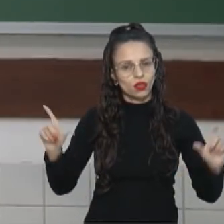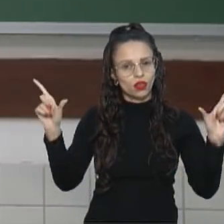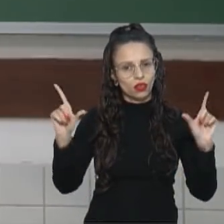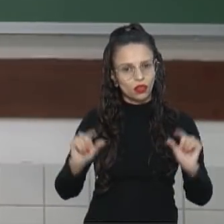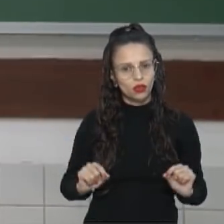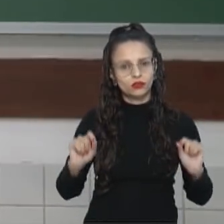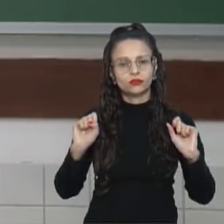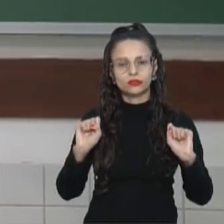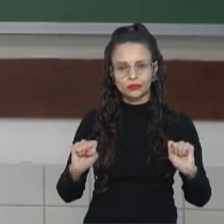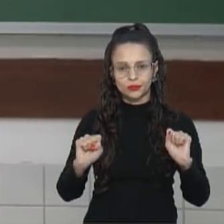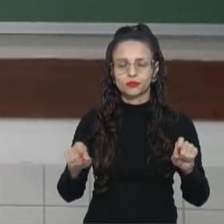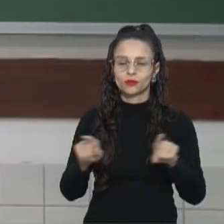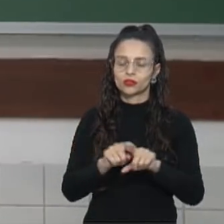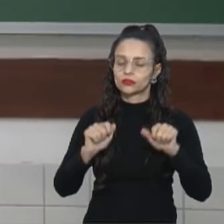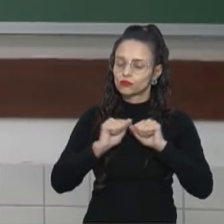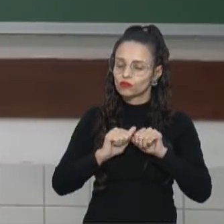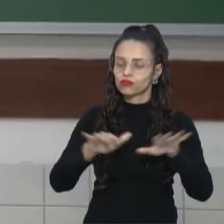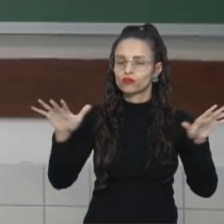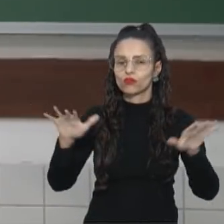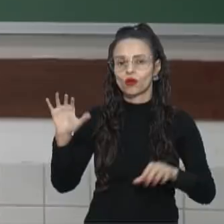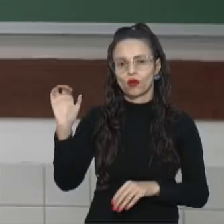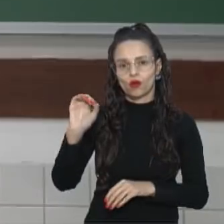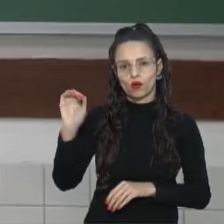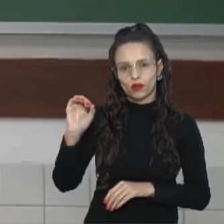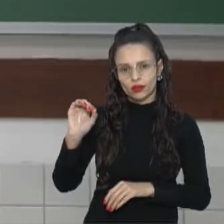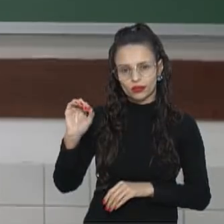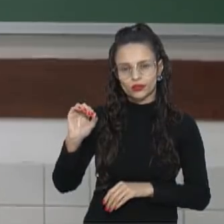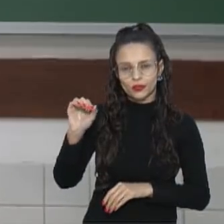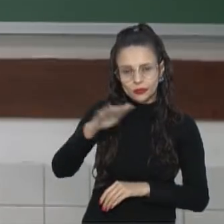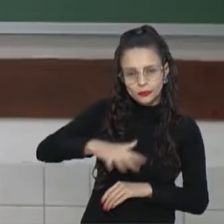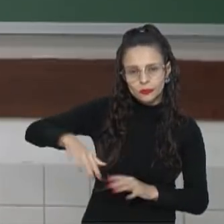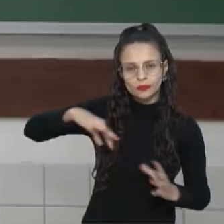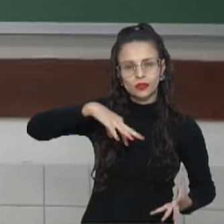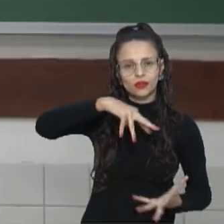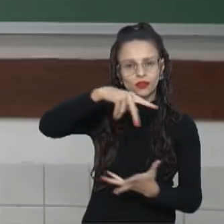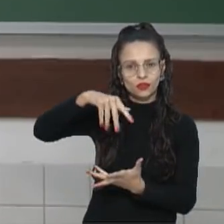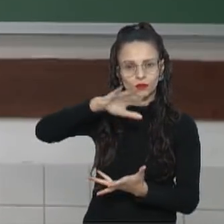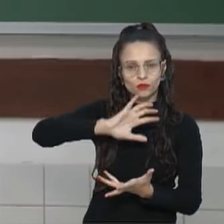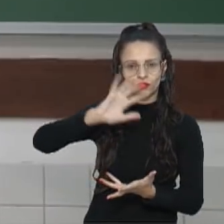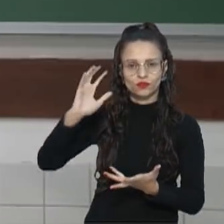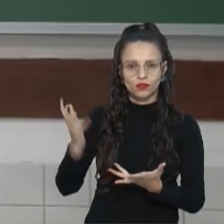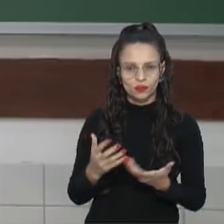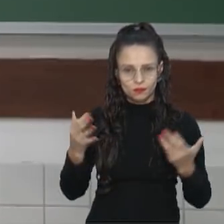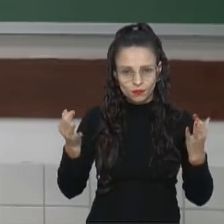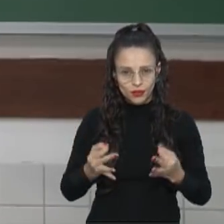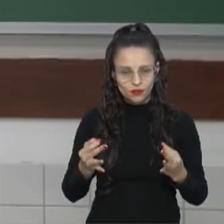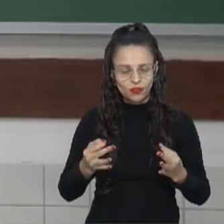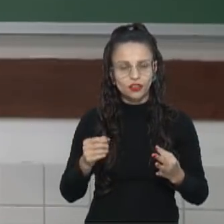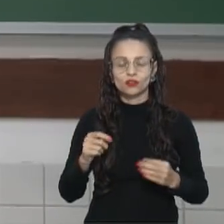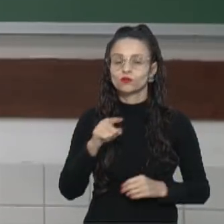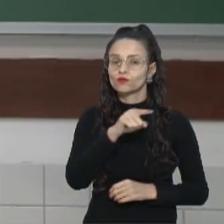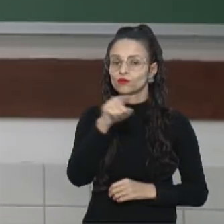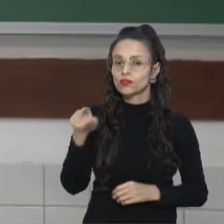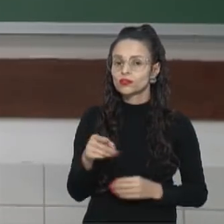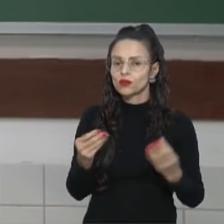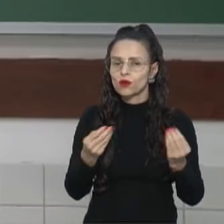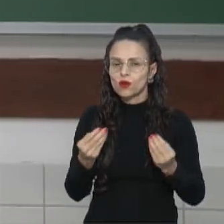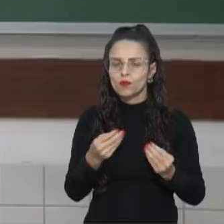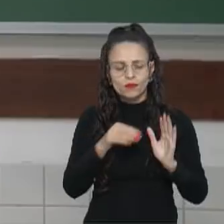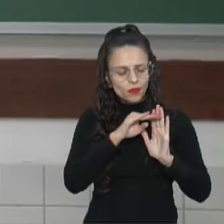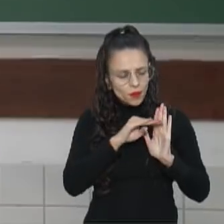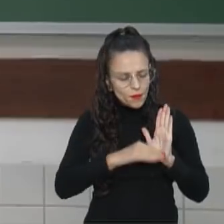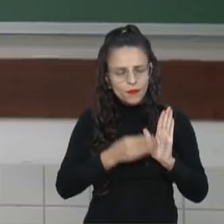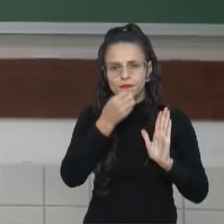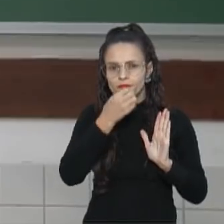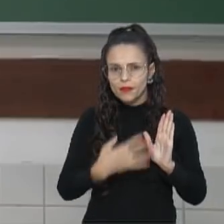a quantidade de óxido de dióxido de carbono na atmosfera. Perfeito? Para o seu isolamento e bem, dicas desde o